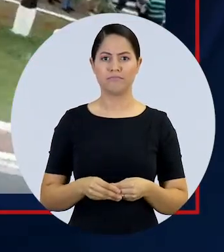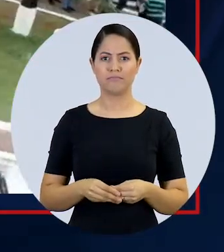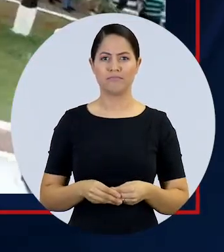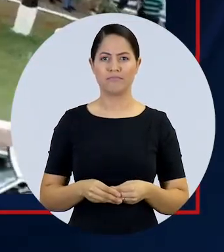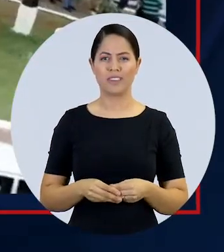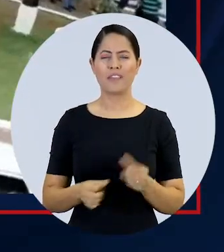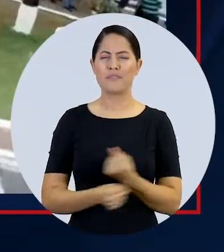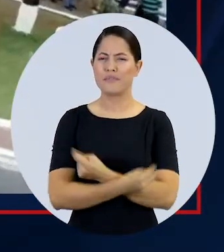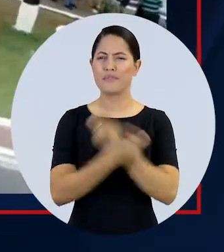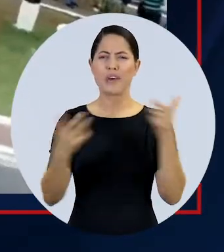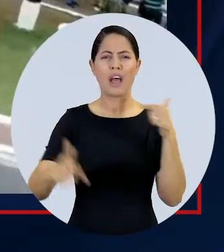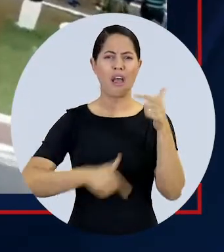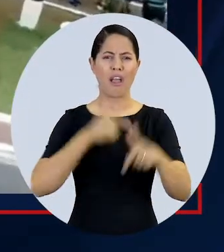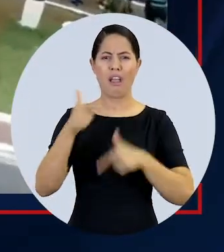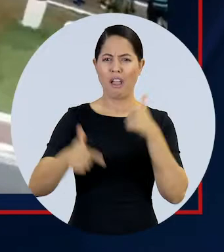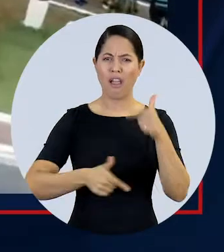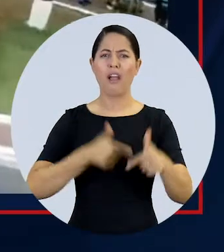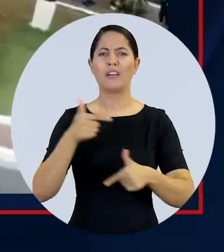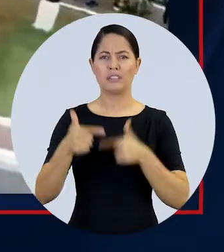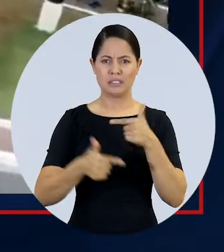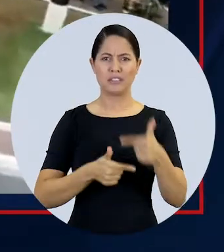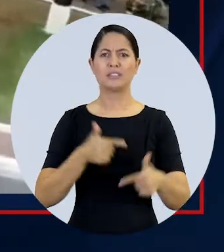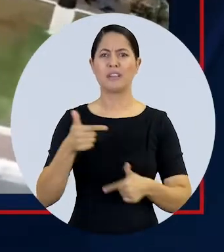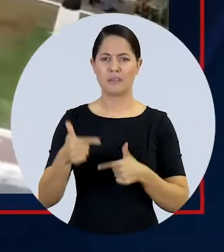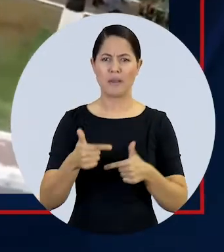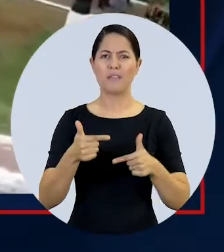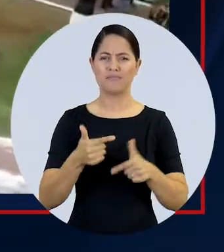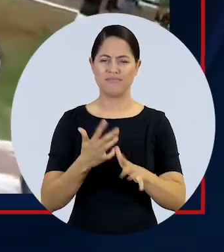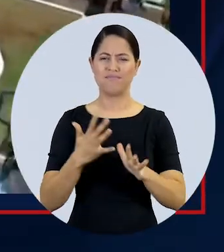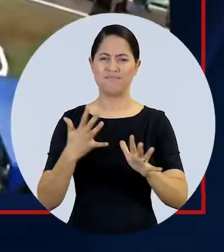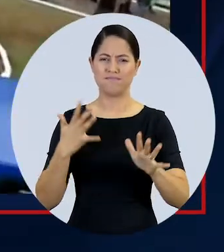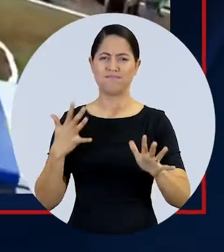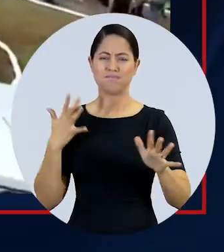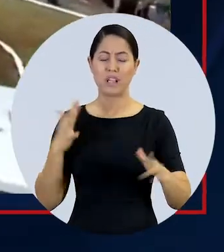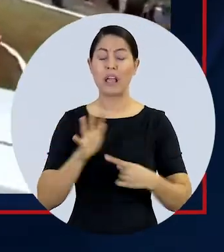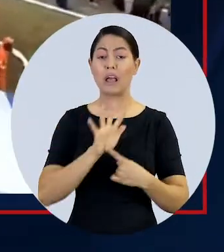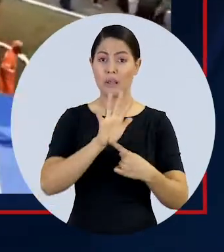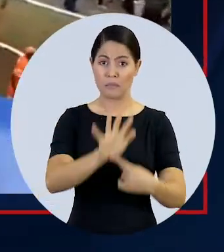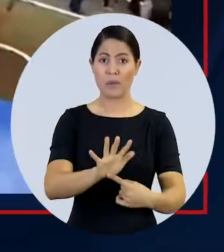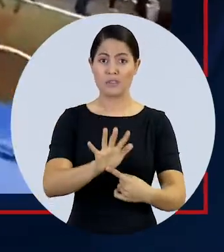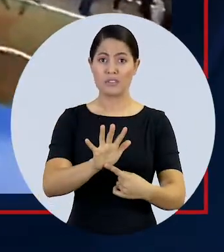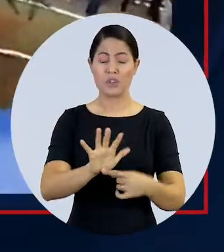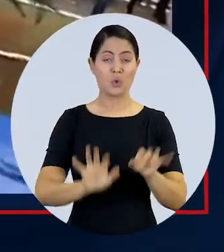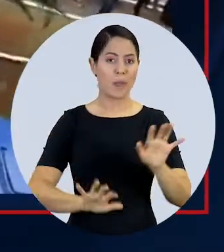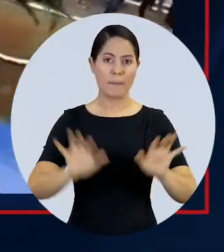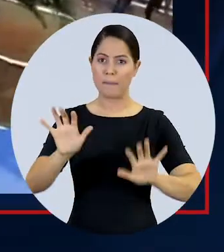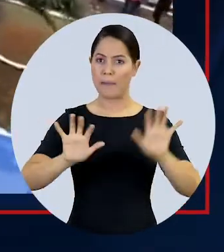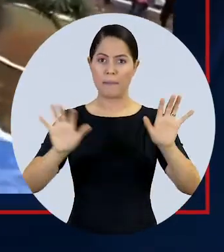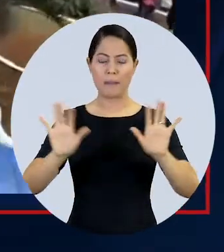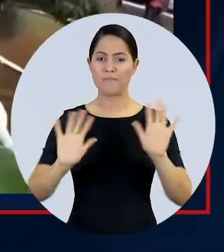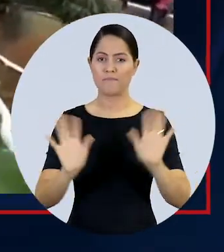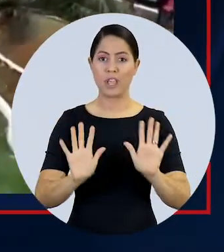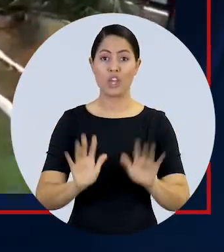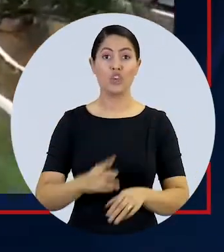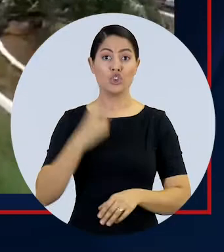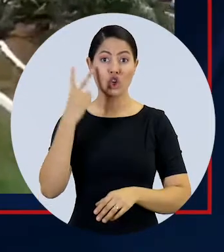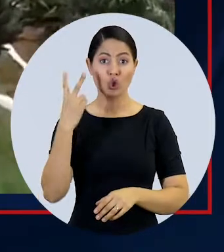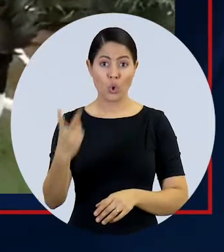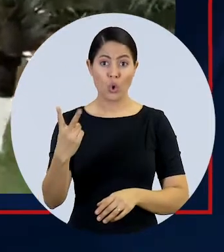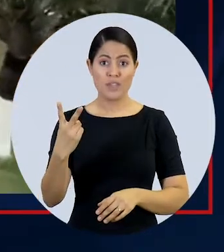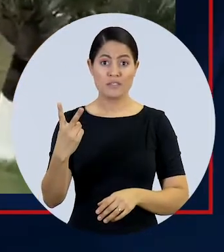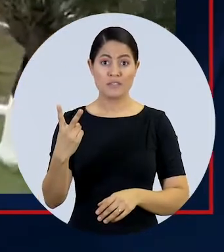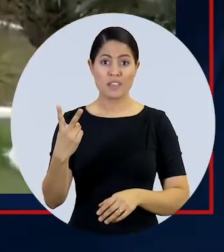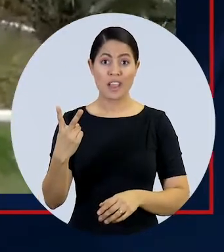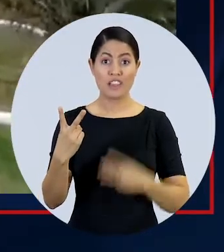Em mutirões de emprego já assim, é possível perceber que esses relatos não são isolados. 2 em